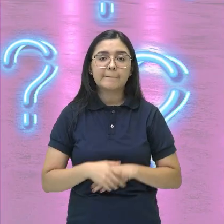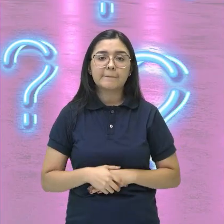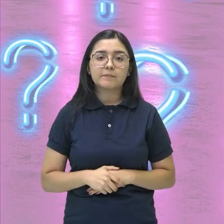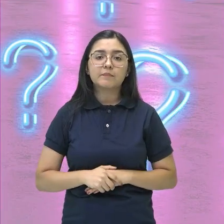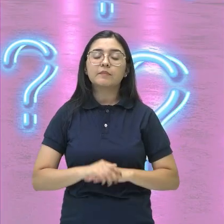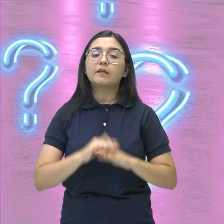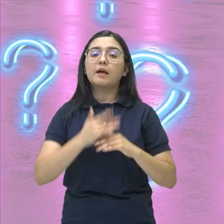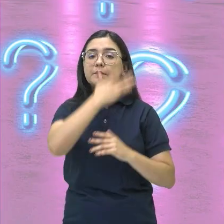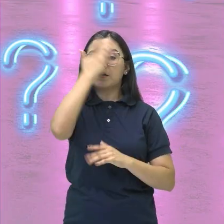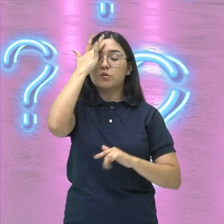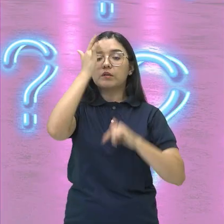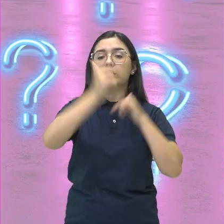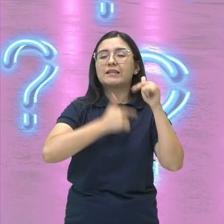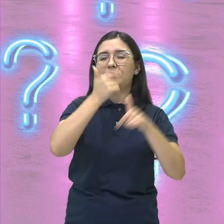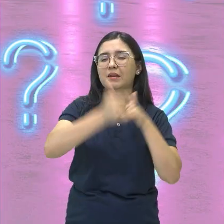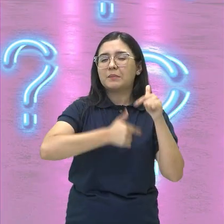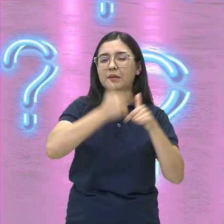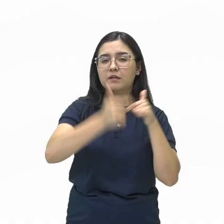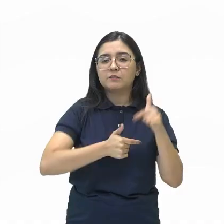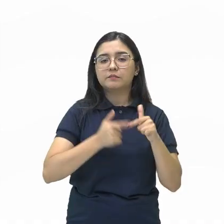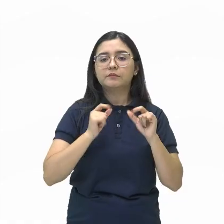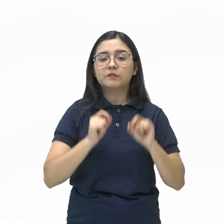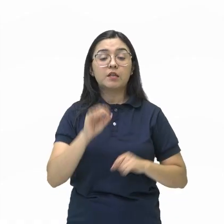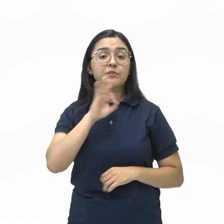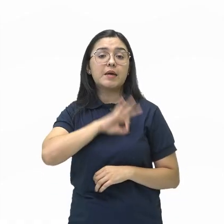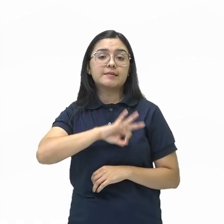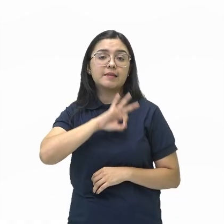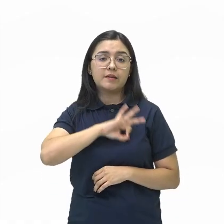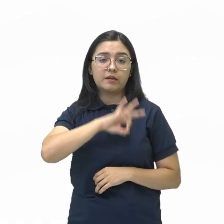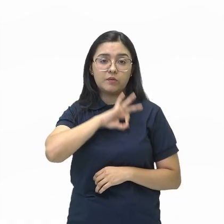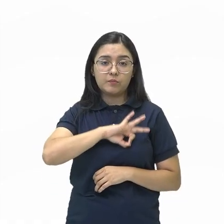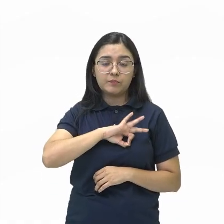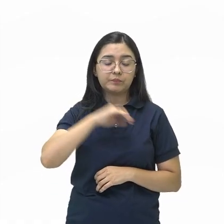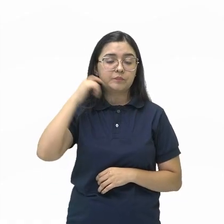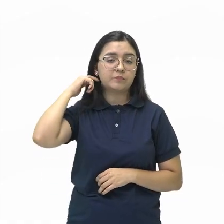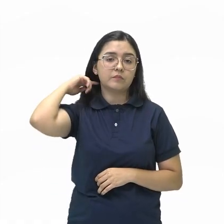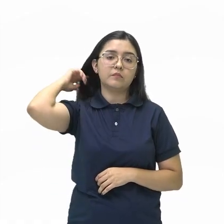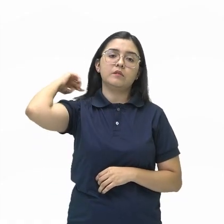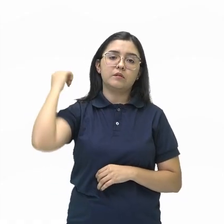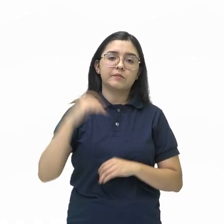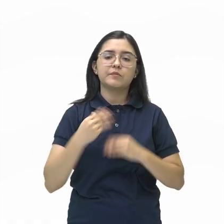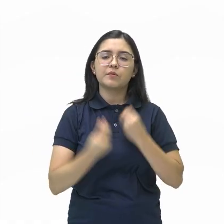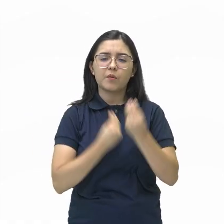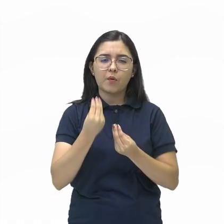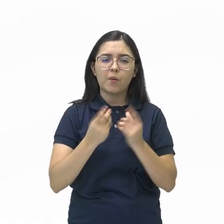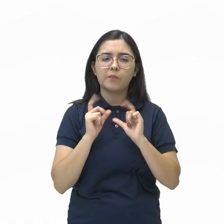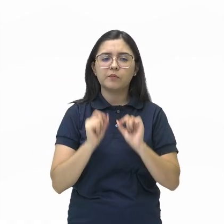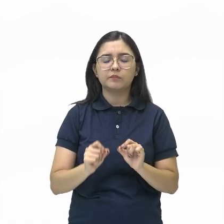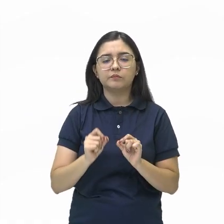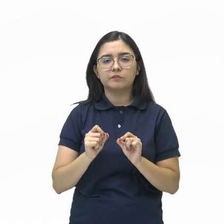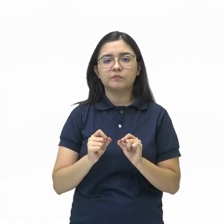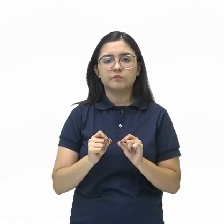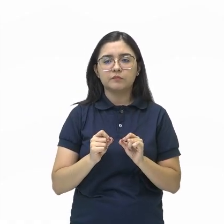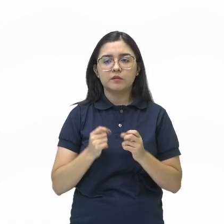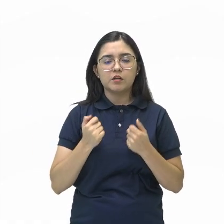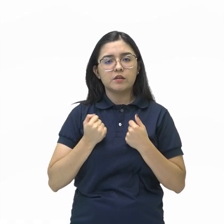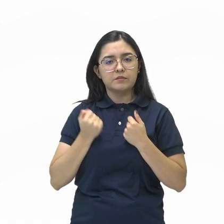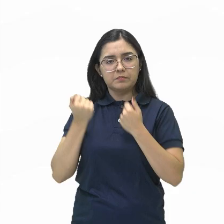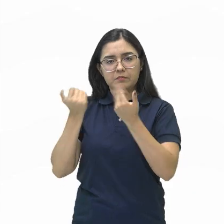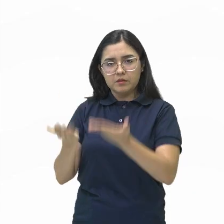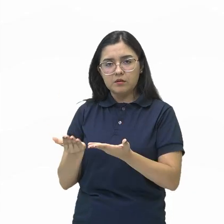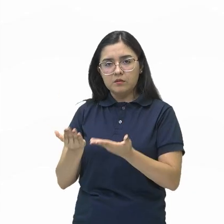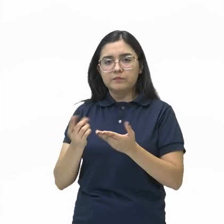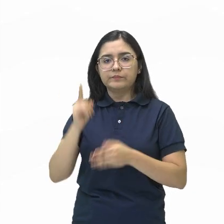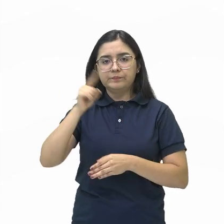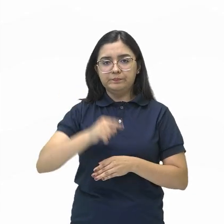O trabalhador, ele é o quê? Ele é um assalariado. Então, como ele vende o que ele tem, que é